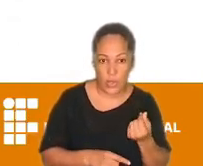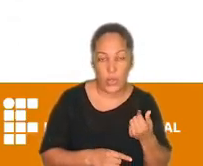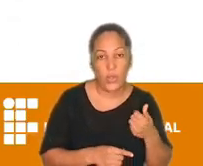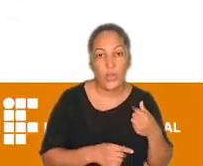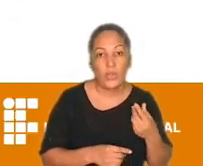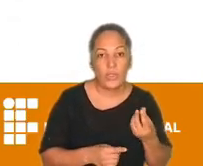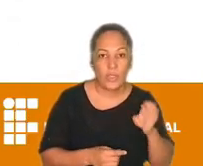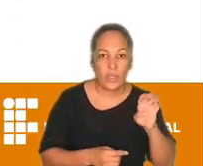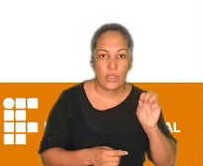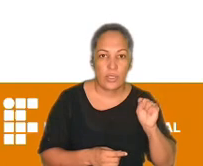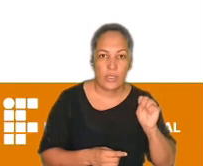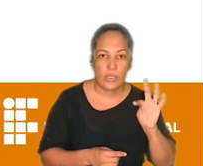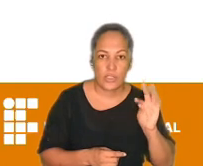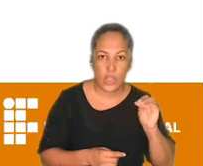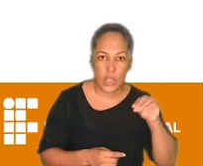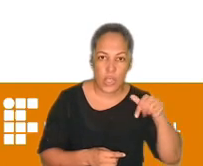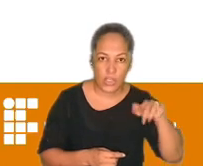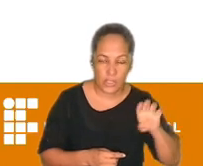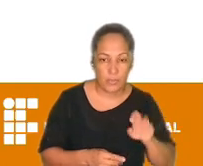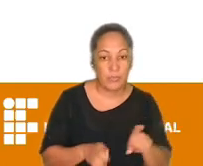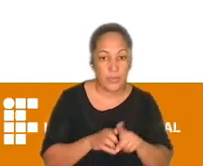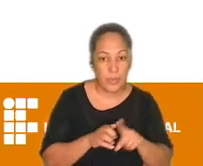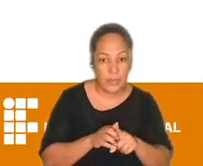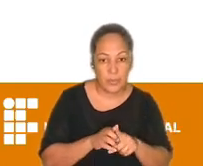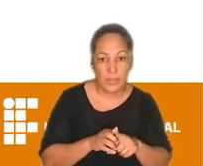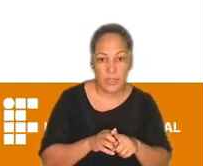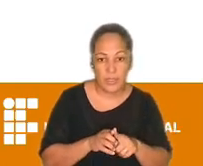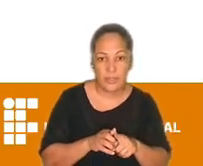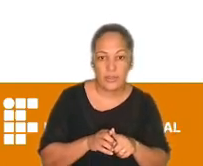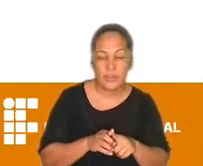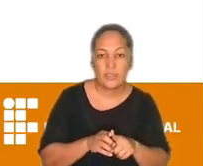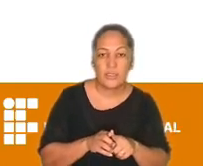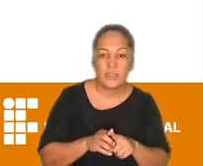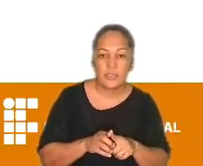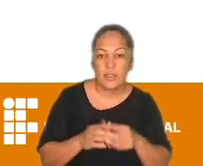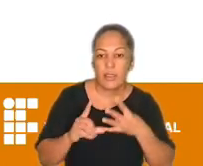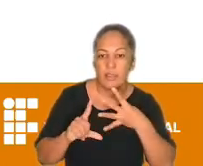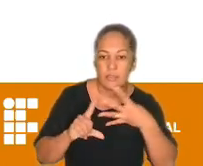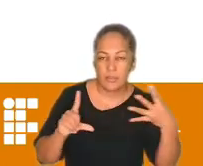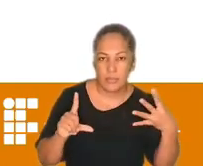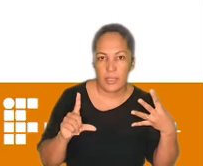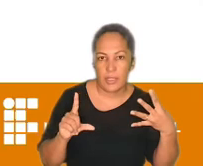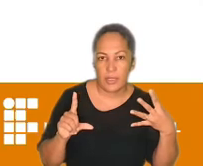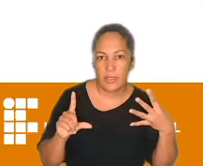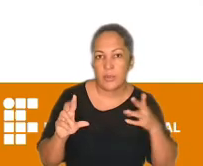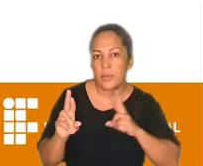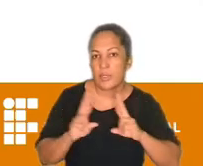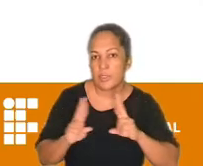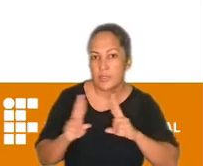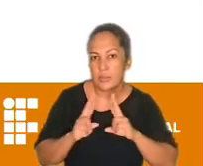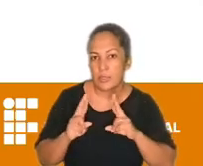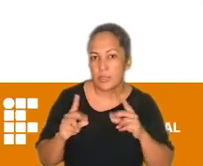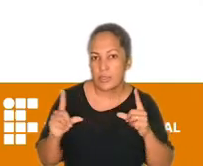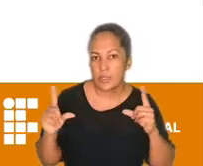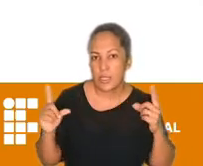e a tabela venda com ID, data e valor. O relacionamento máximo entre as duas tabelas é de N